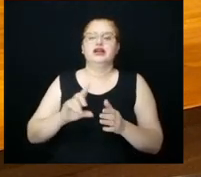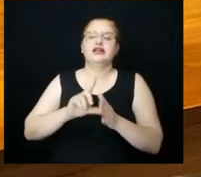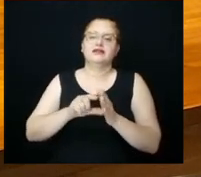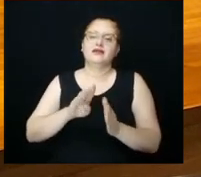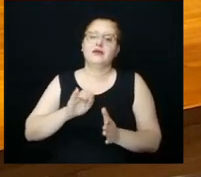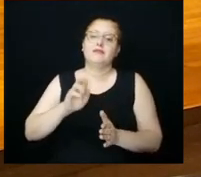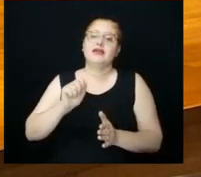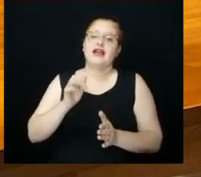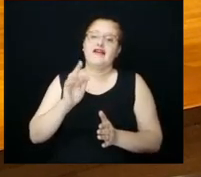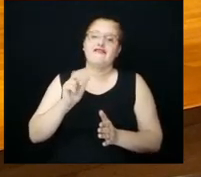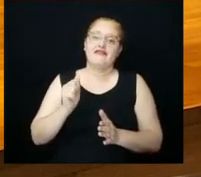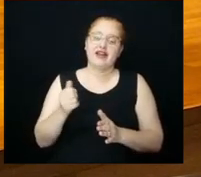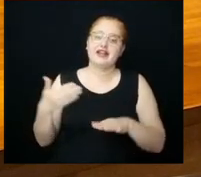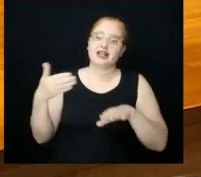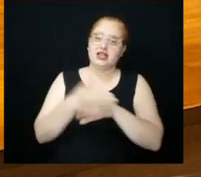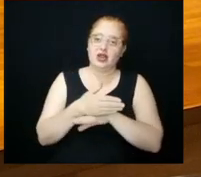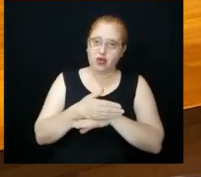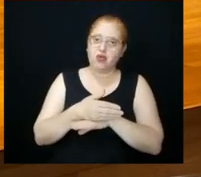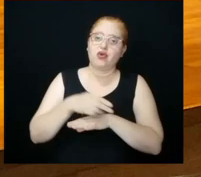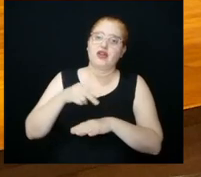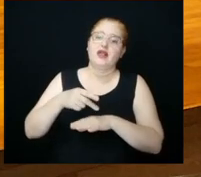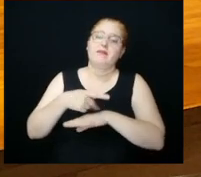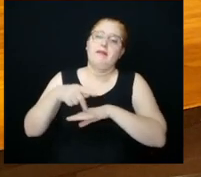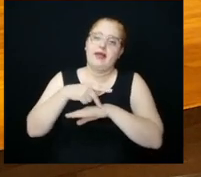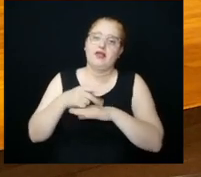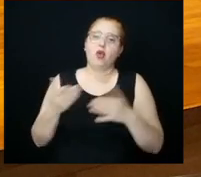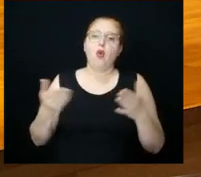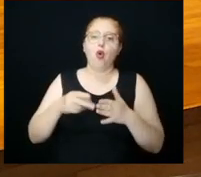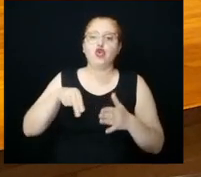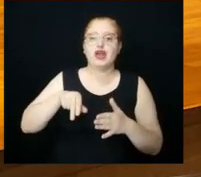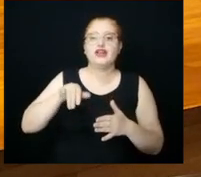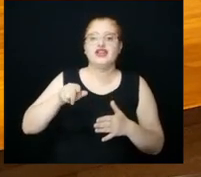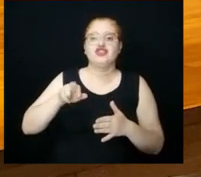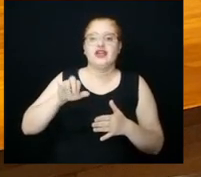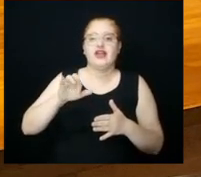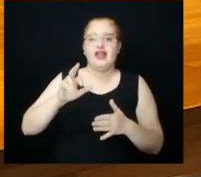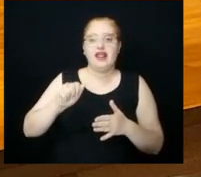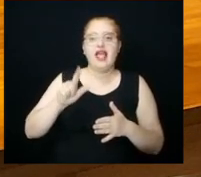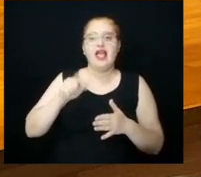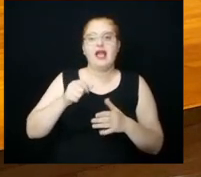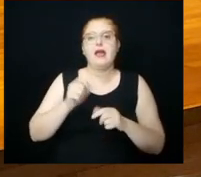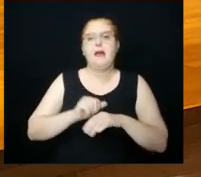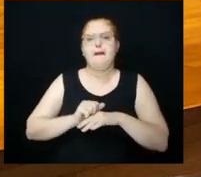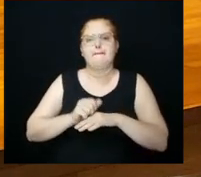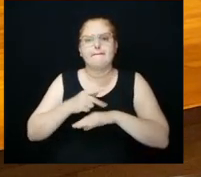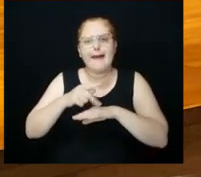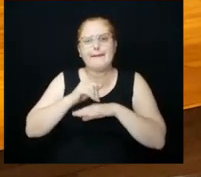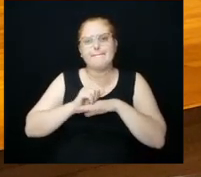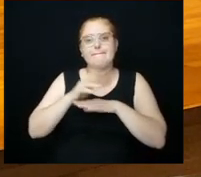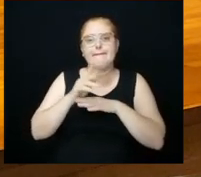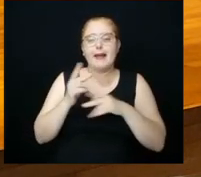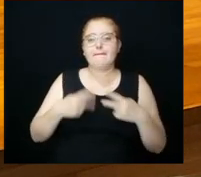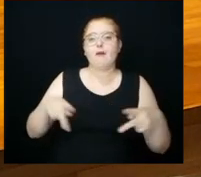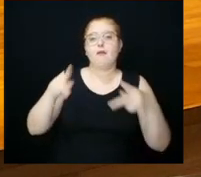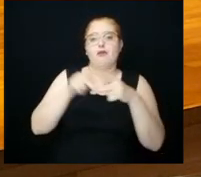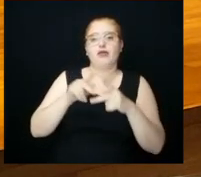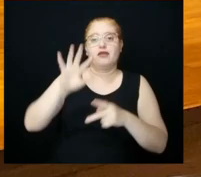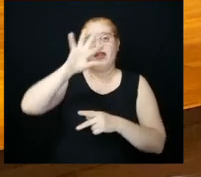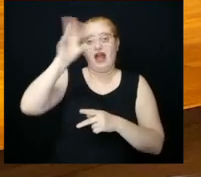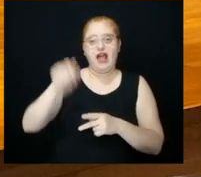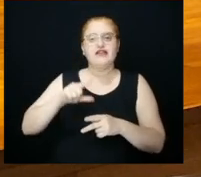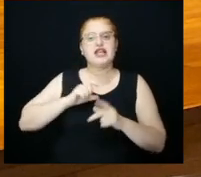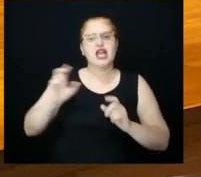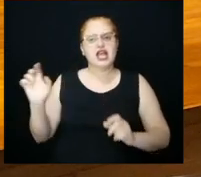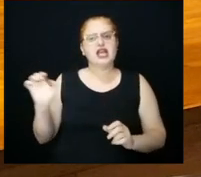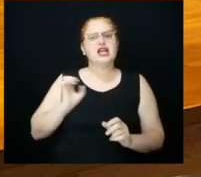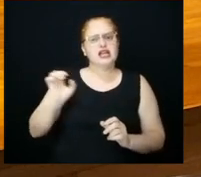à Nigéria a partir desse tempo de guerra. Hoje a Nigéria é o país mais populoso da África e tem muita riqueza, petróleo,